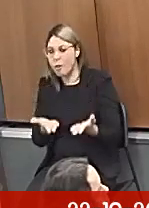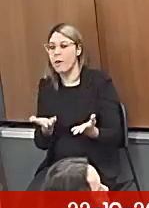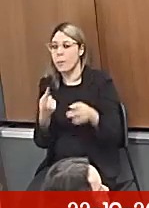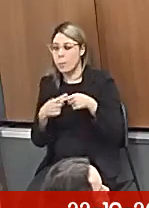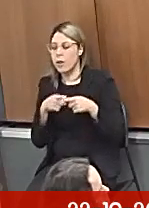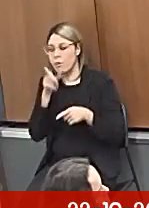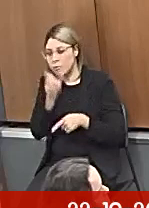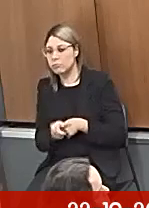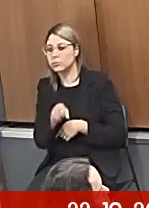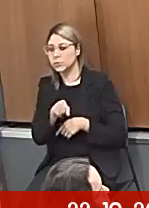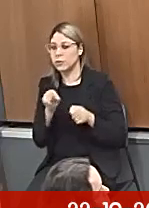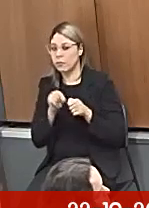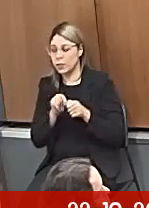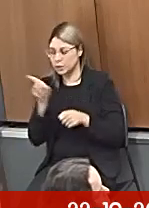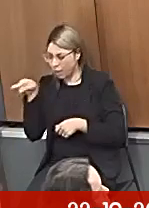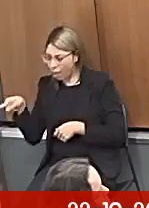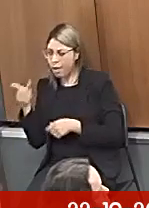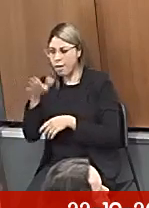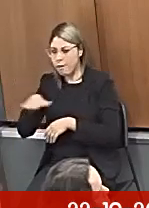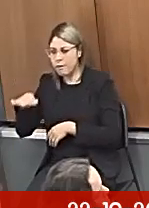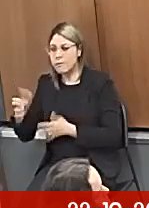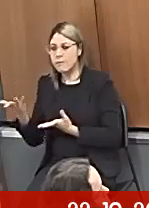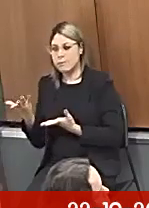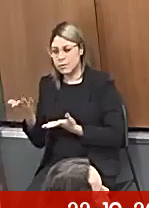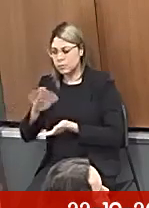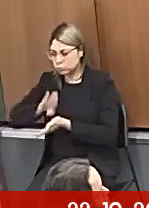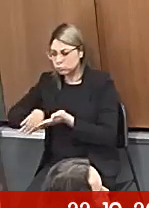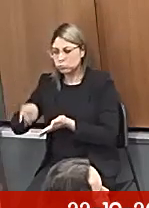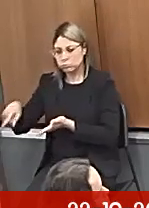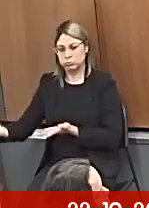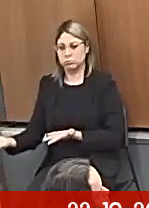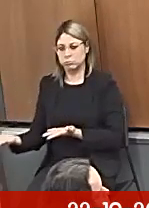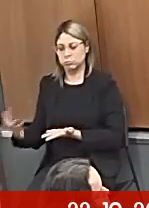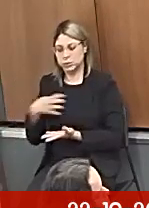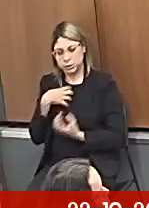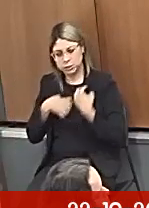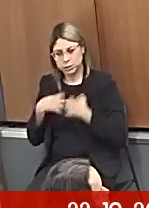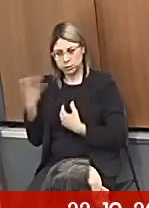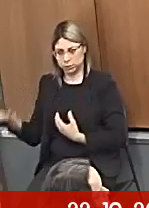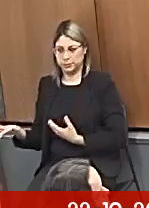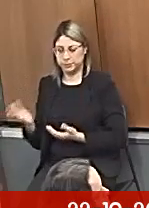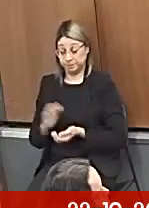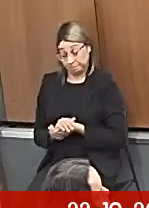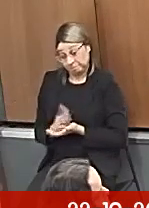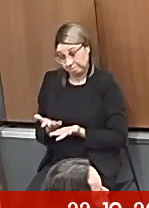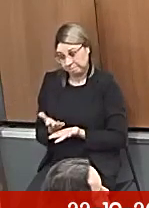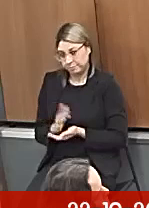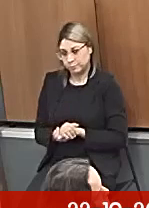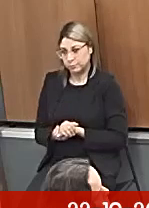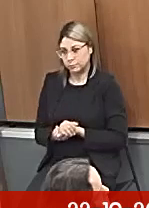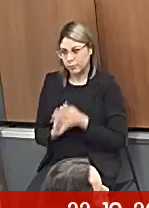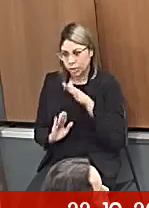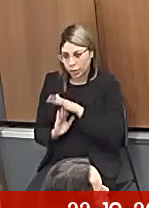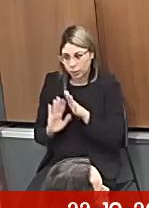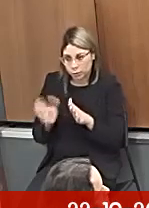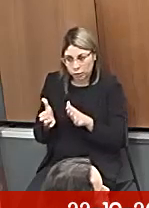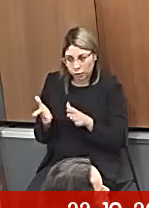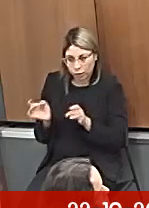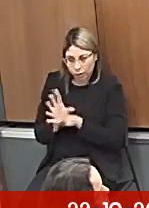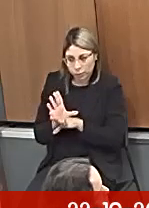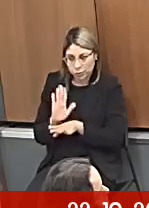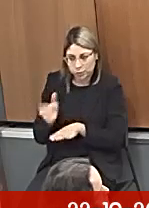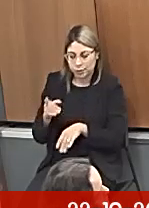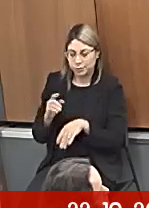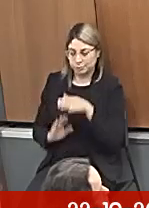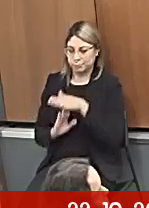está fazendo com que aquela criança seja humilhada e passe por uma situação vexatória. Está no tempo?